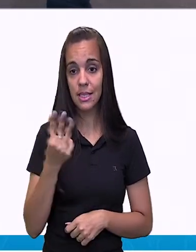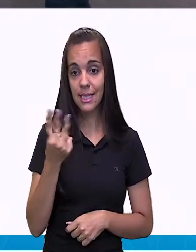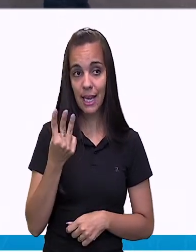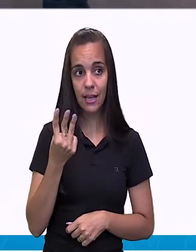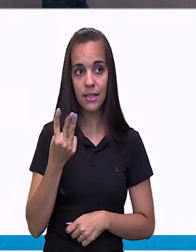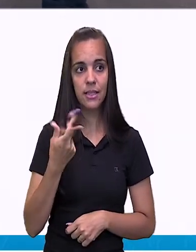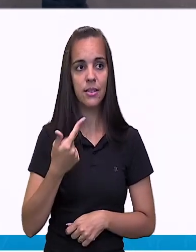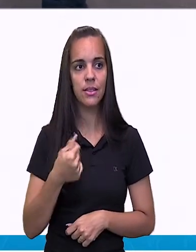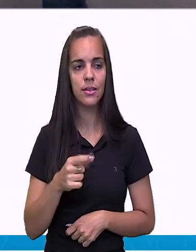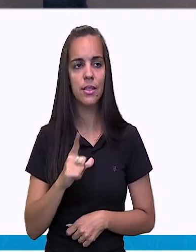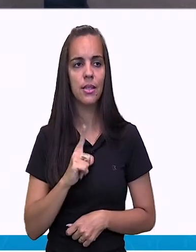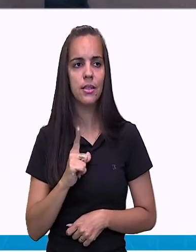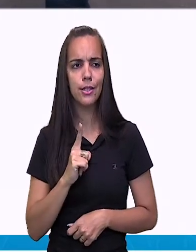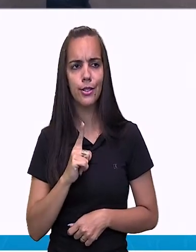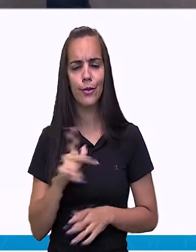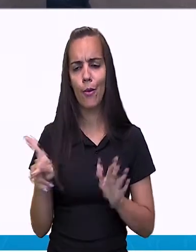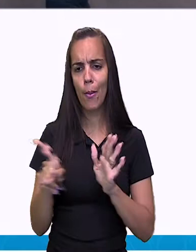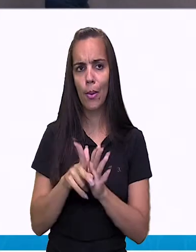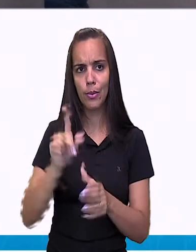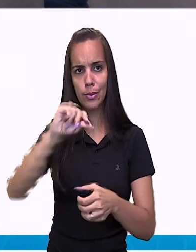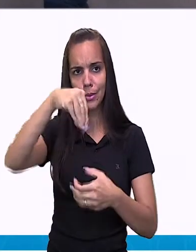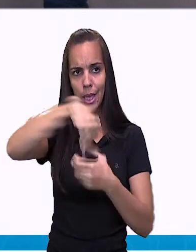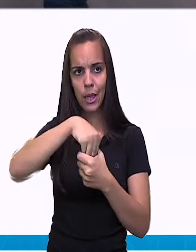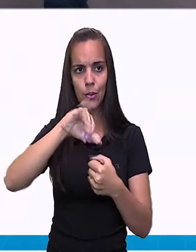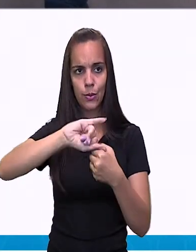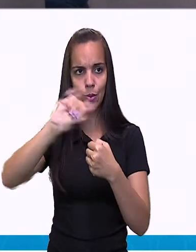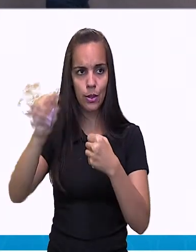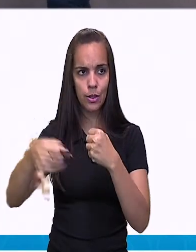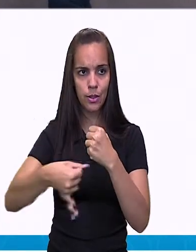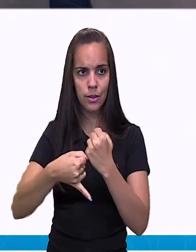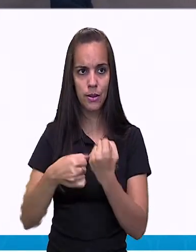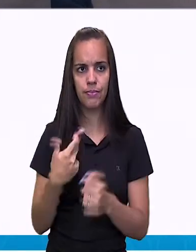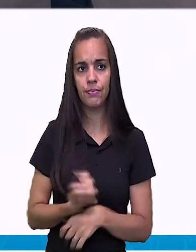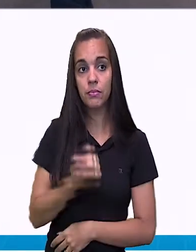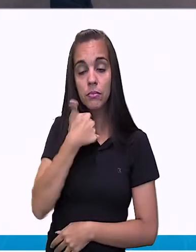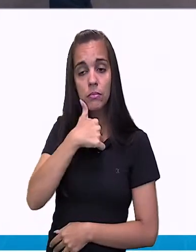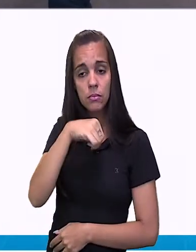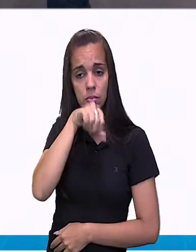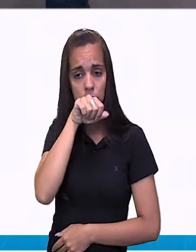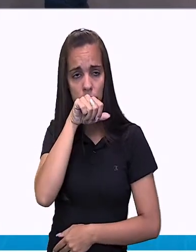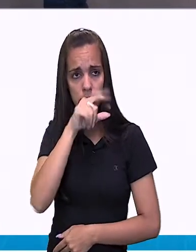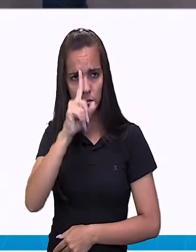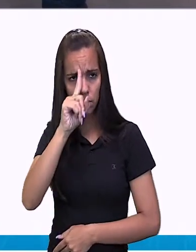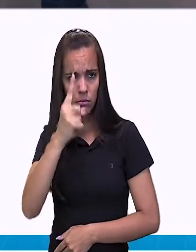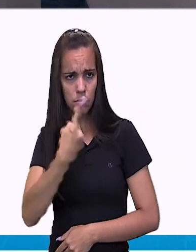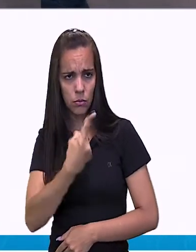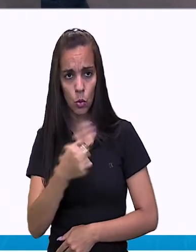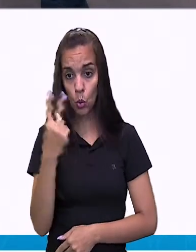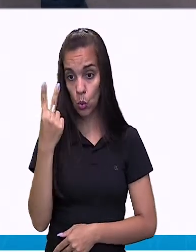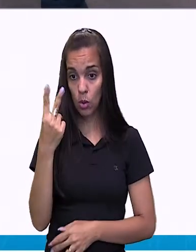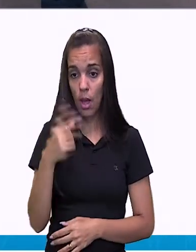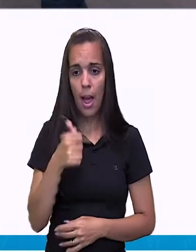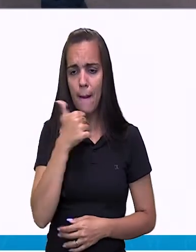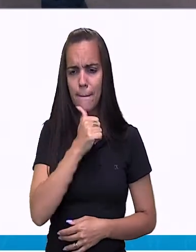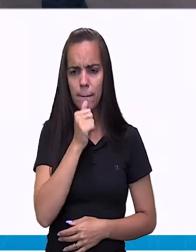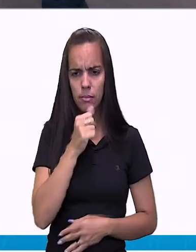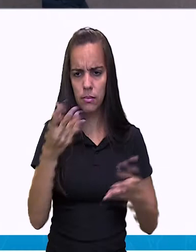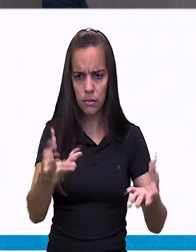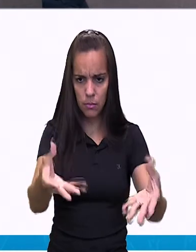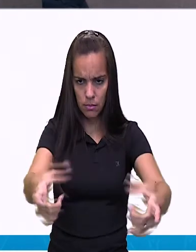três têm função de adjetivo. A mãe mandou 2